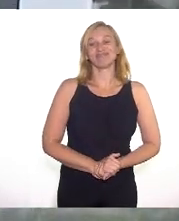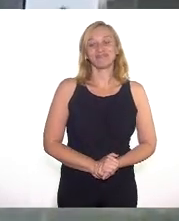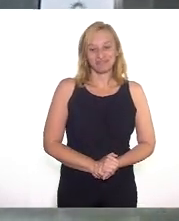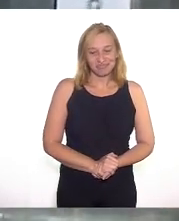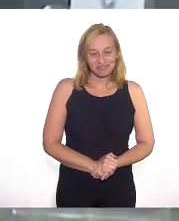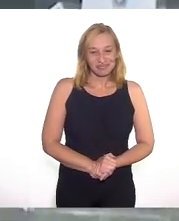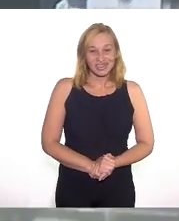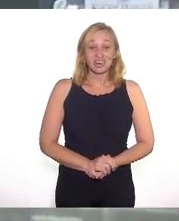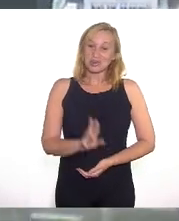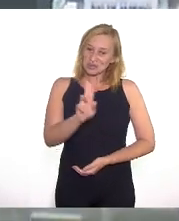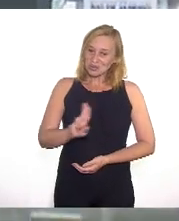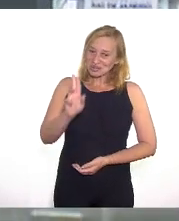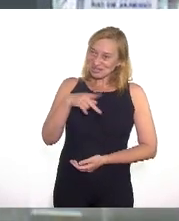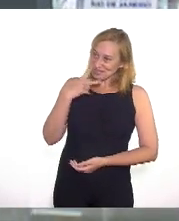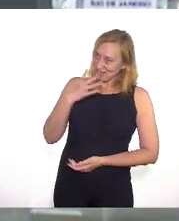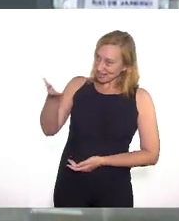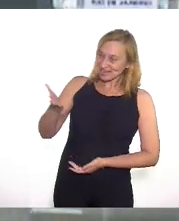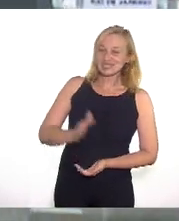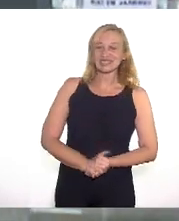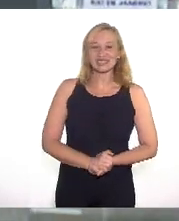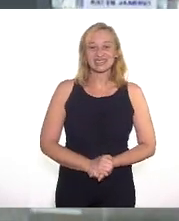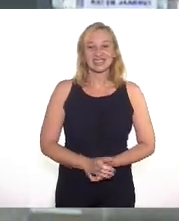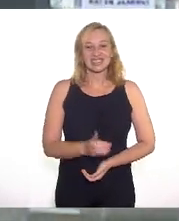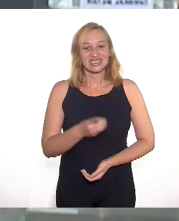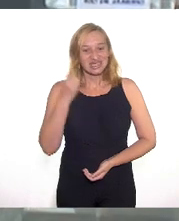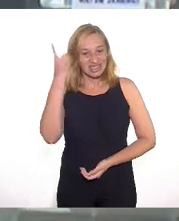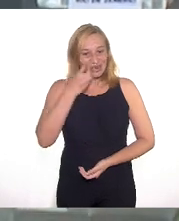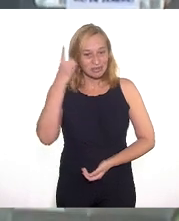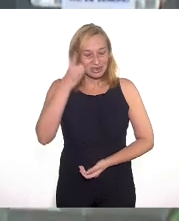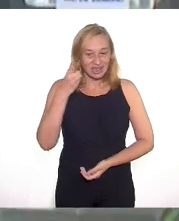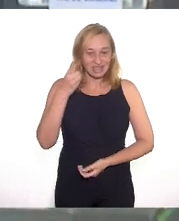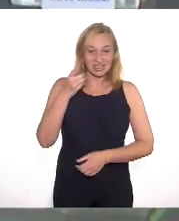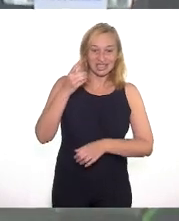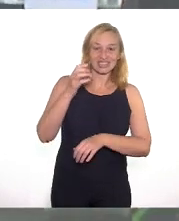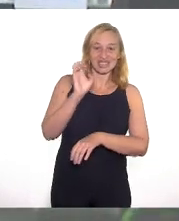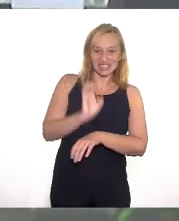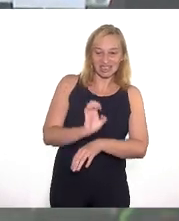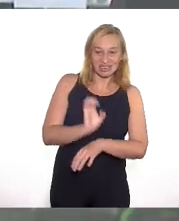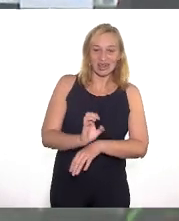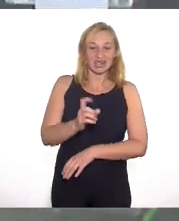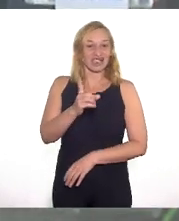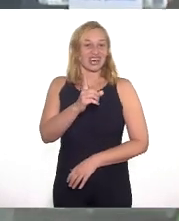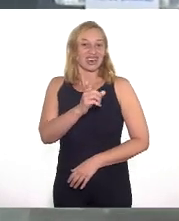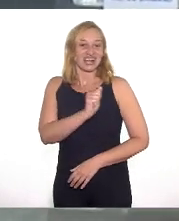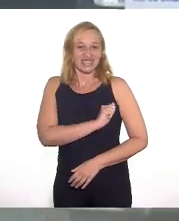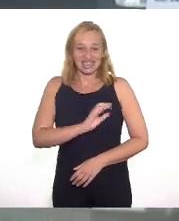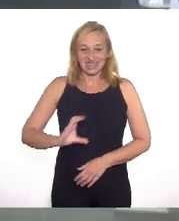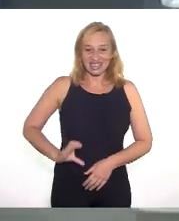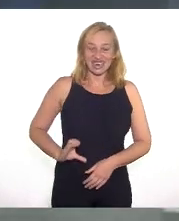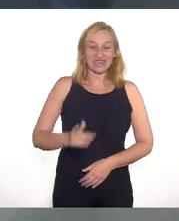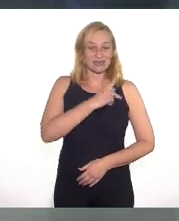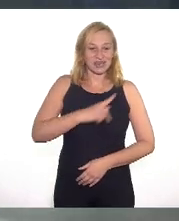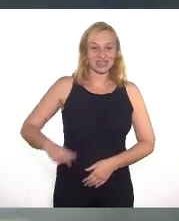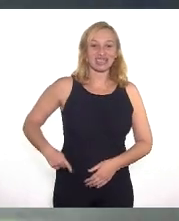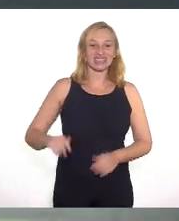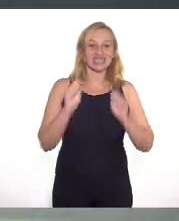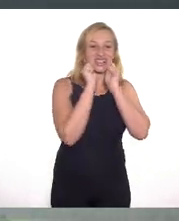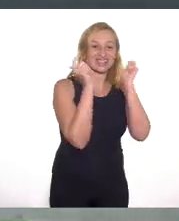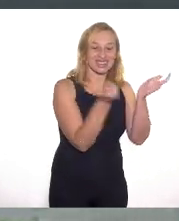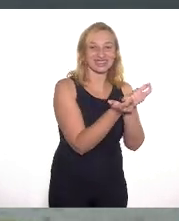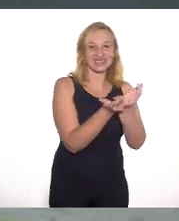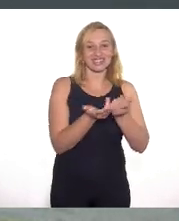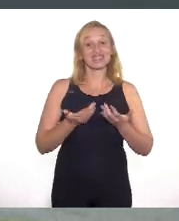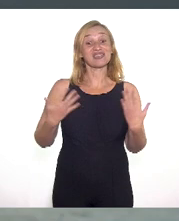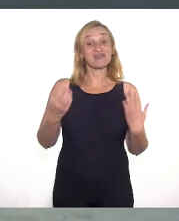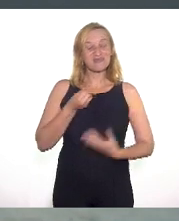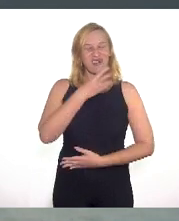Ao uso da palavra, o deputado estadual André Siciliano, presidente da Assembleia Legislativa do Estado do Rio de Janeiro.